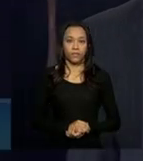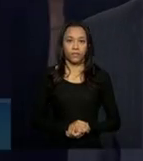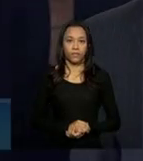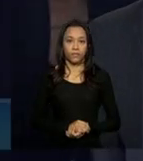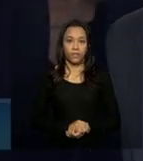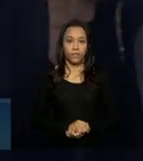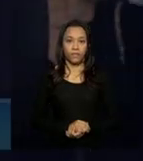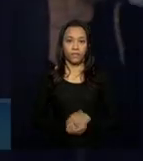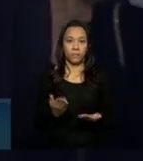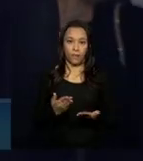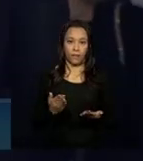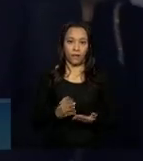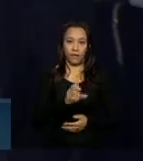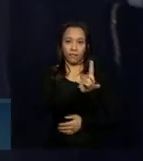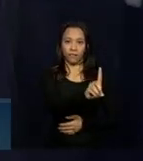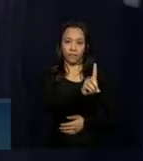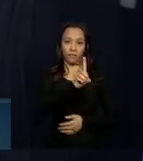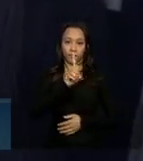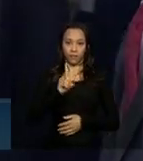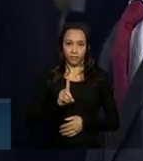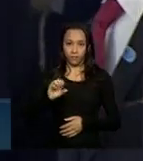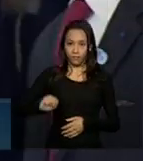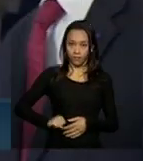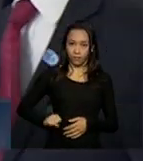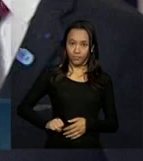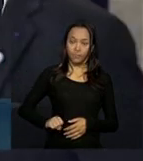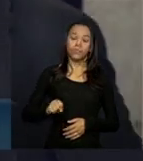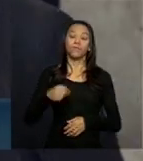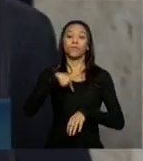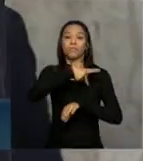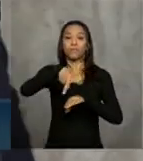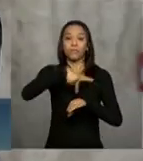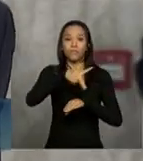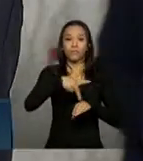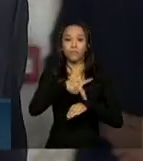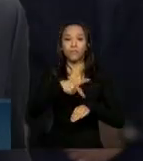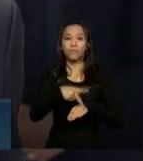O embaixador da República da Armênia, Ashot Galoyan.